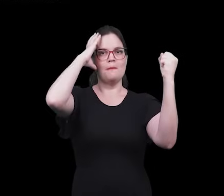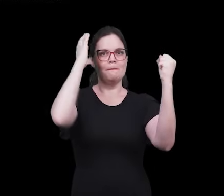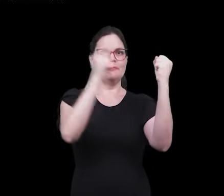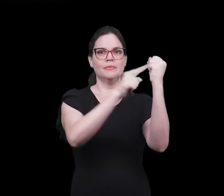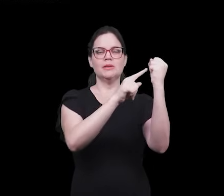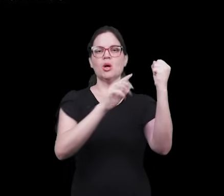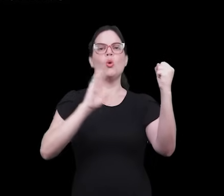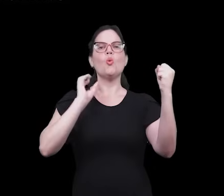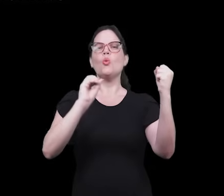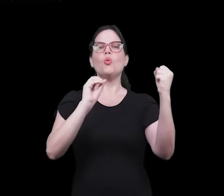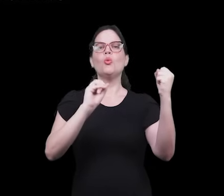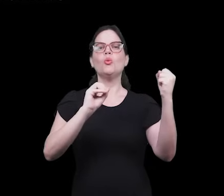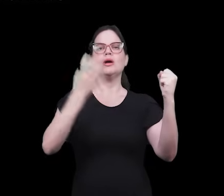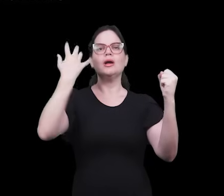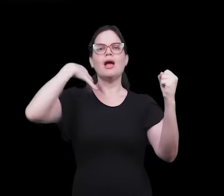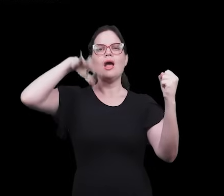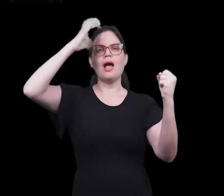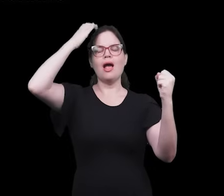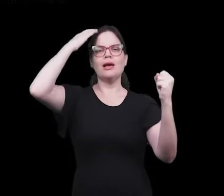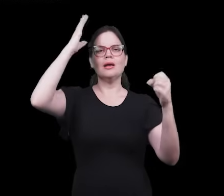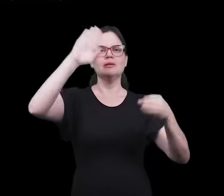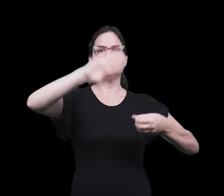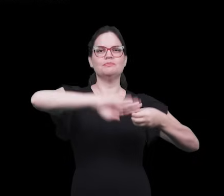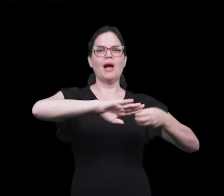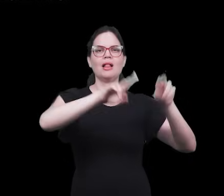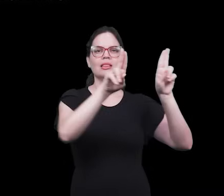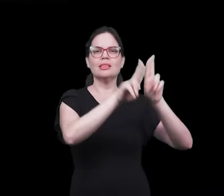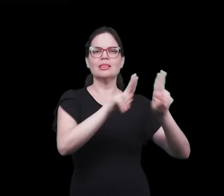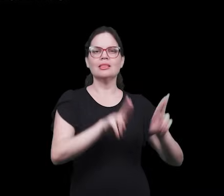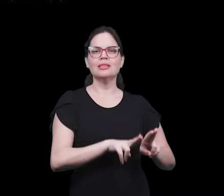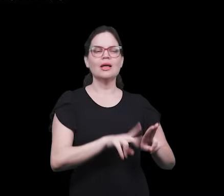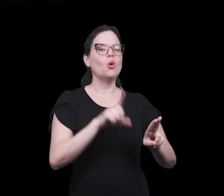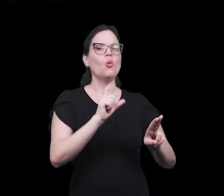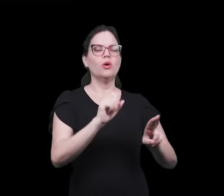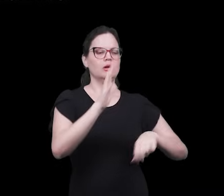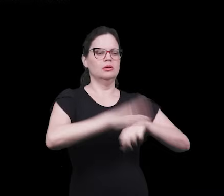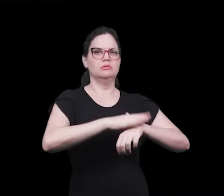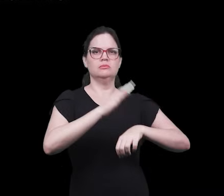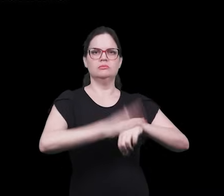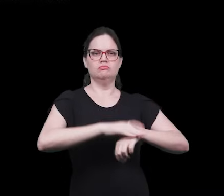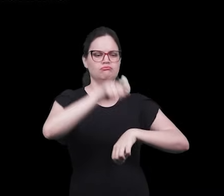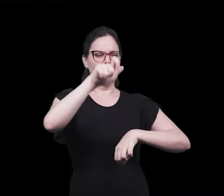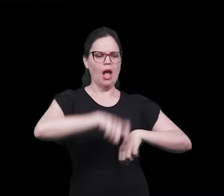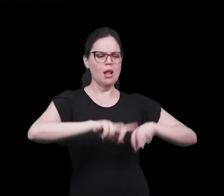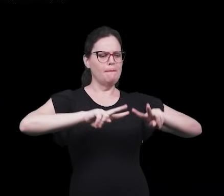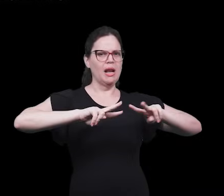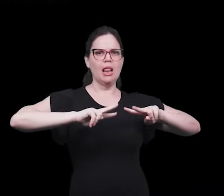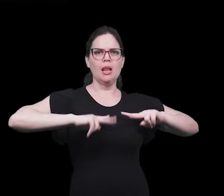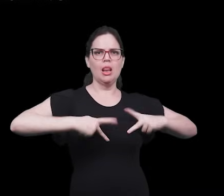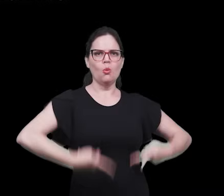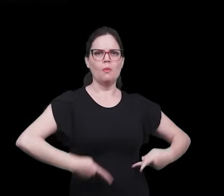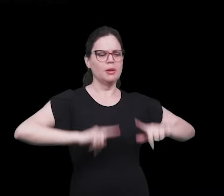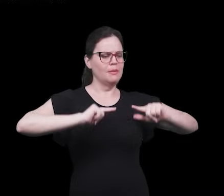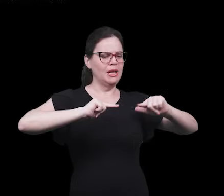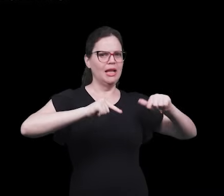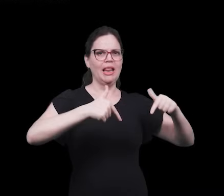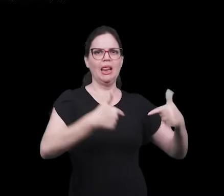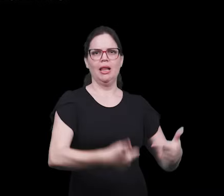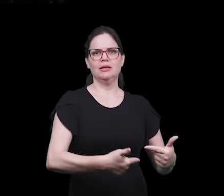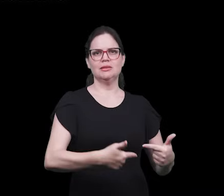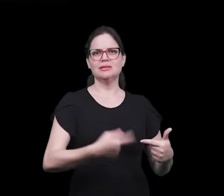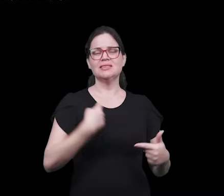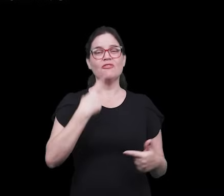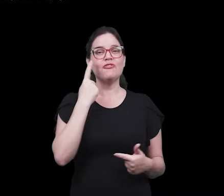a aspiração dele era os jardins, era uma coisa, a supremacia em tudo